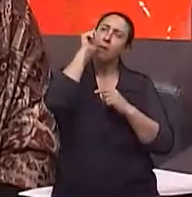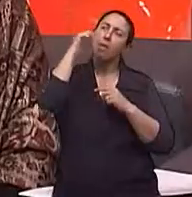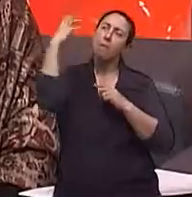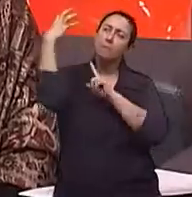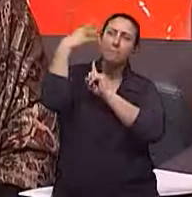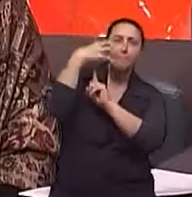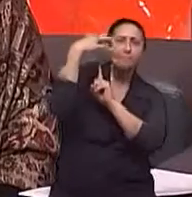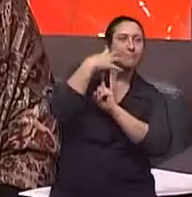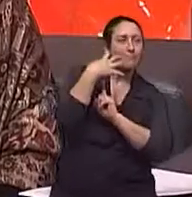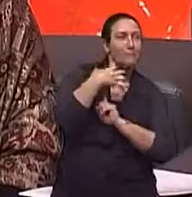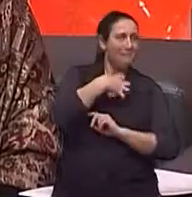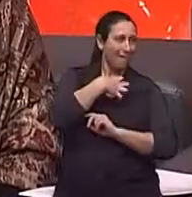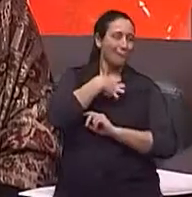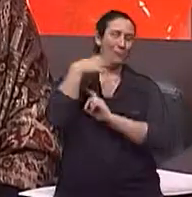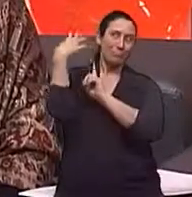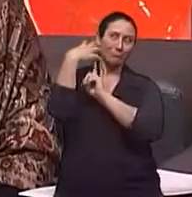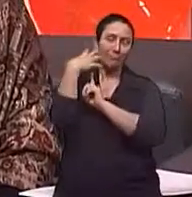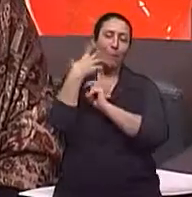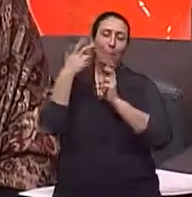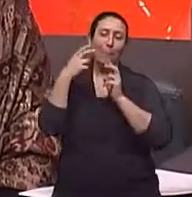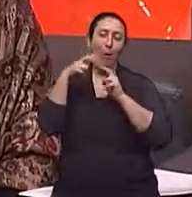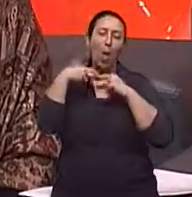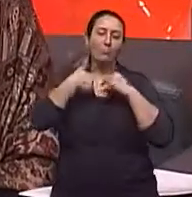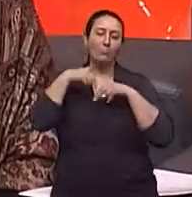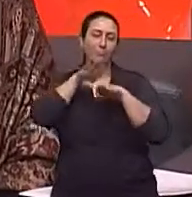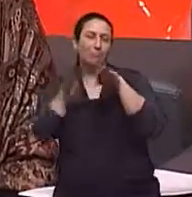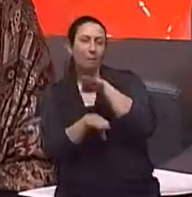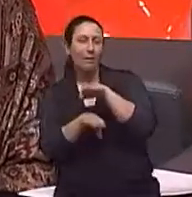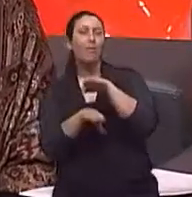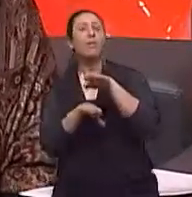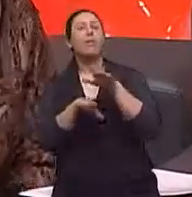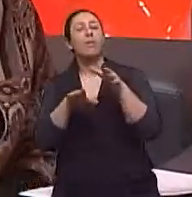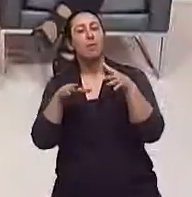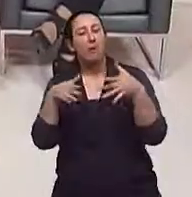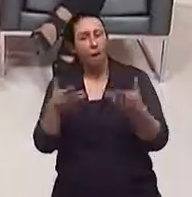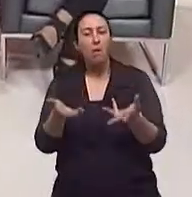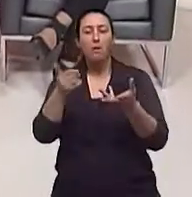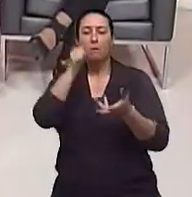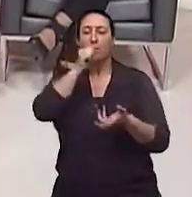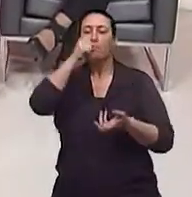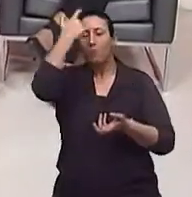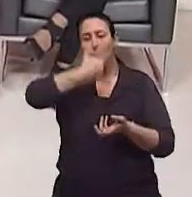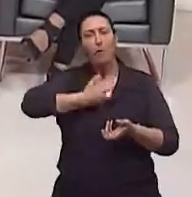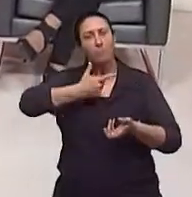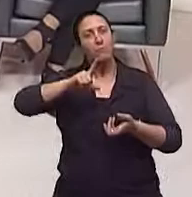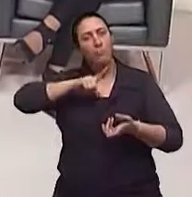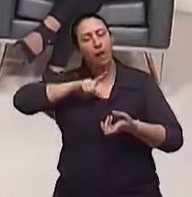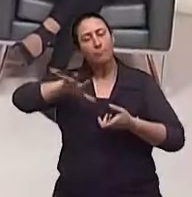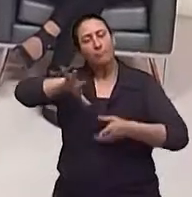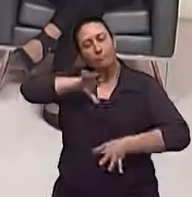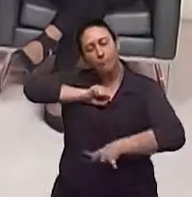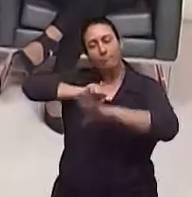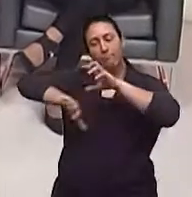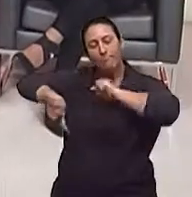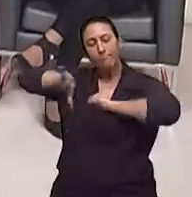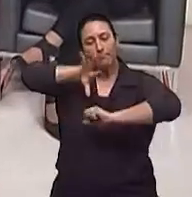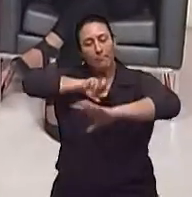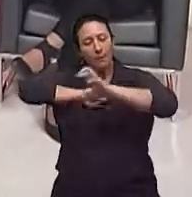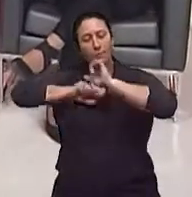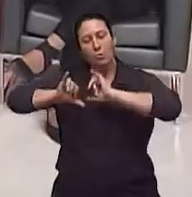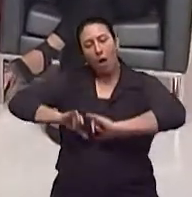numa numa situação de subalternidade Então por conta disso e acabam acarretando vários